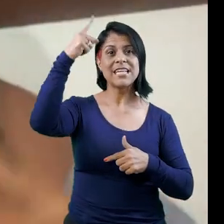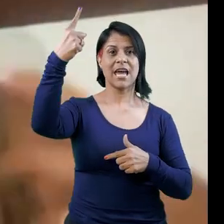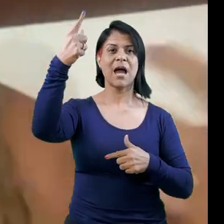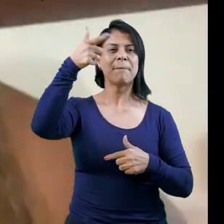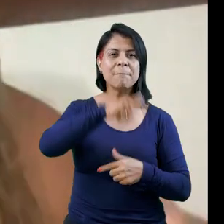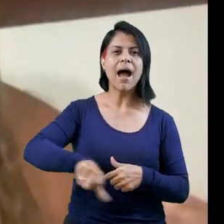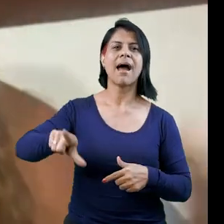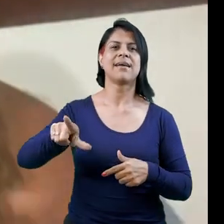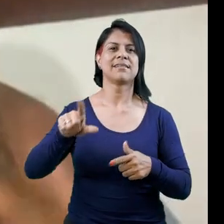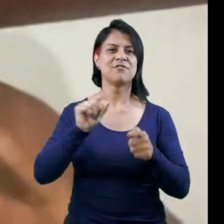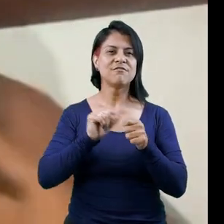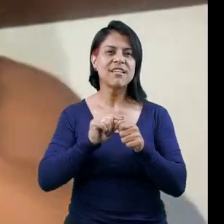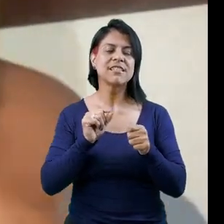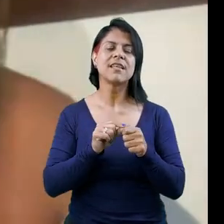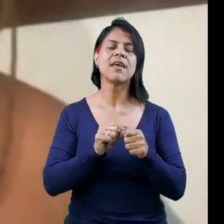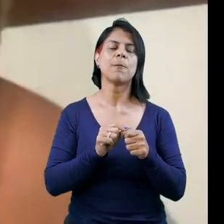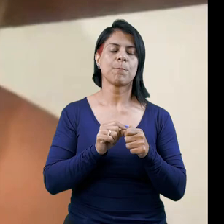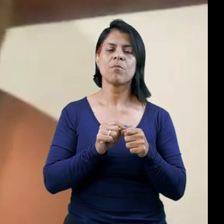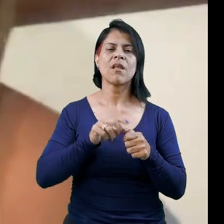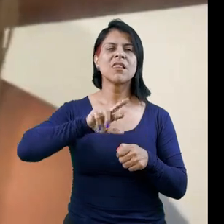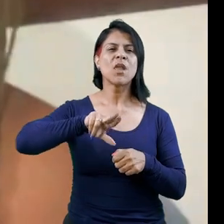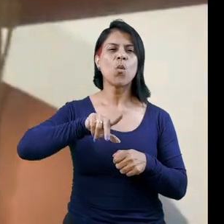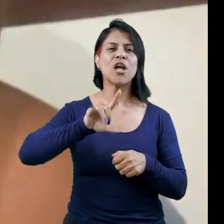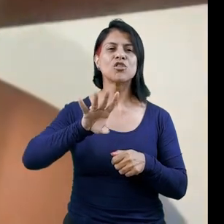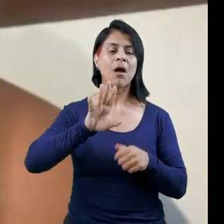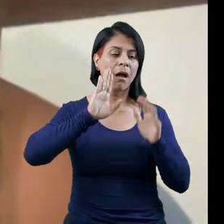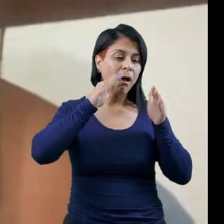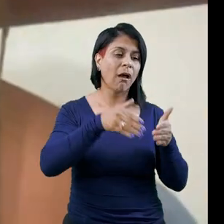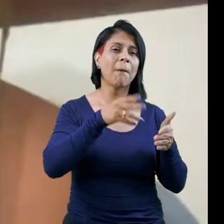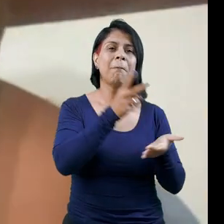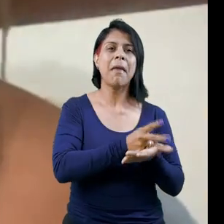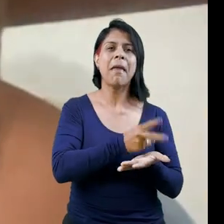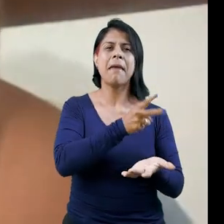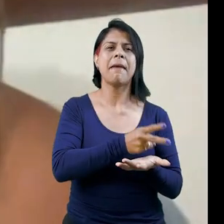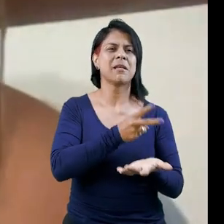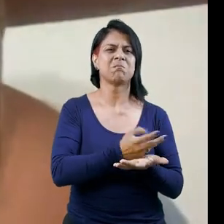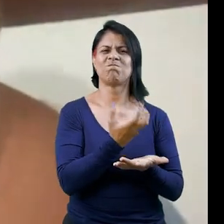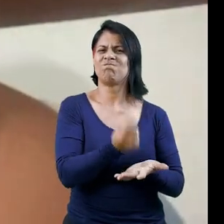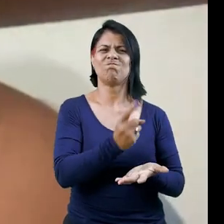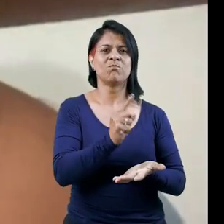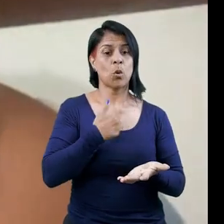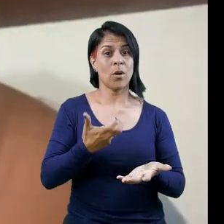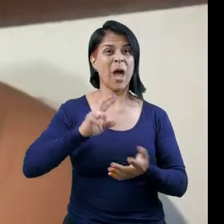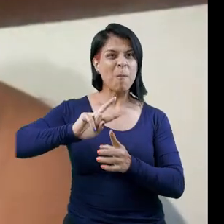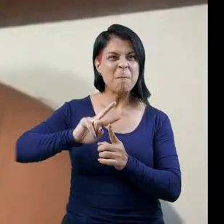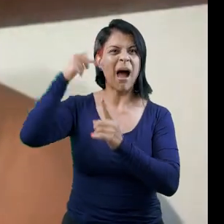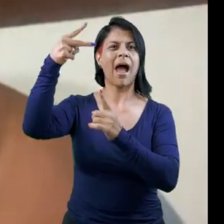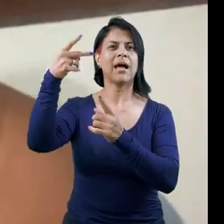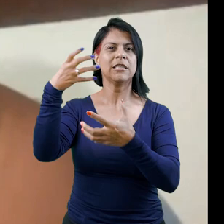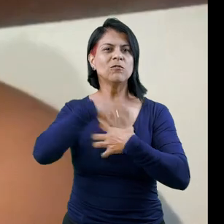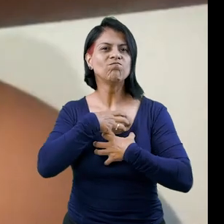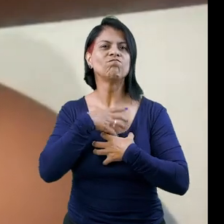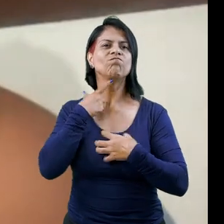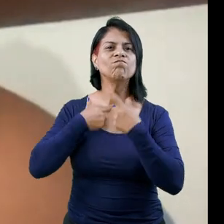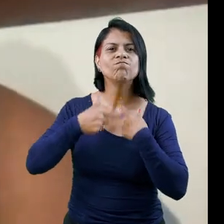de construir, por uma não conformidade, não nos conformamos, queremos mais, temos sede, temos